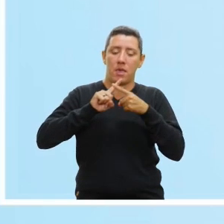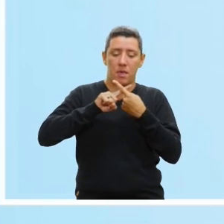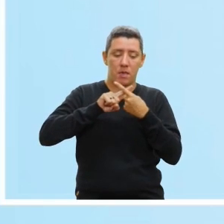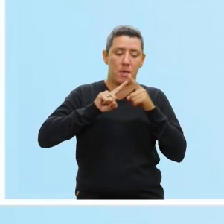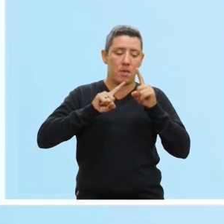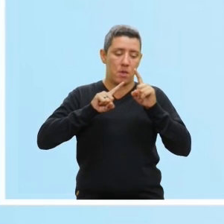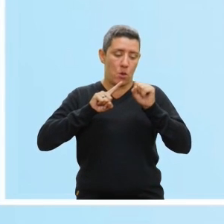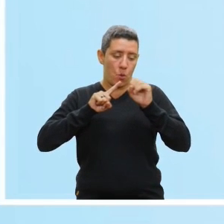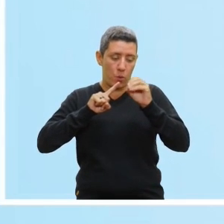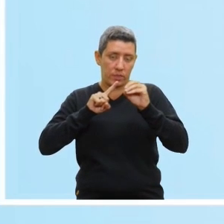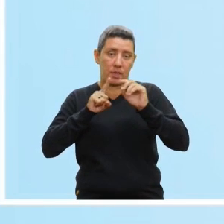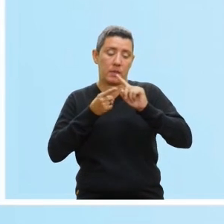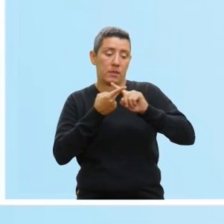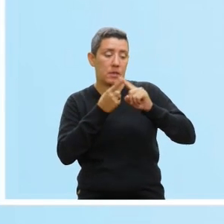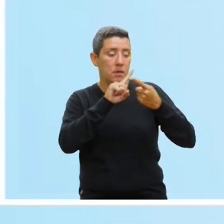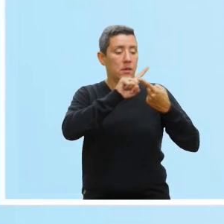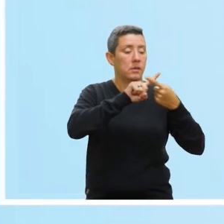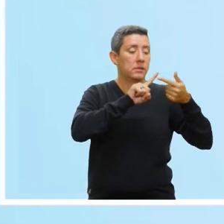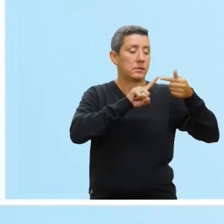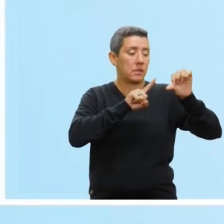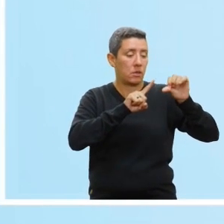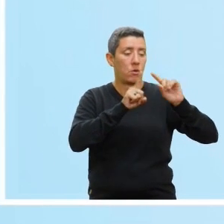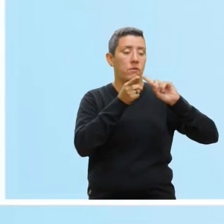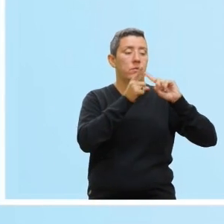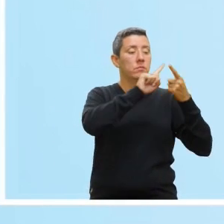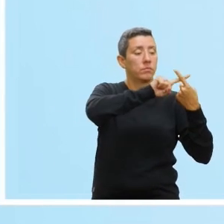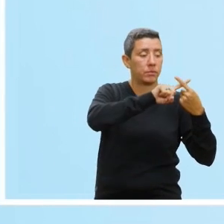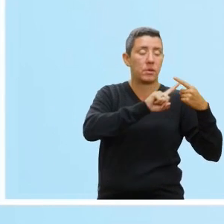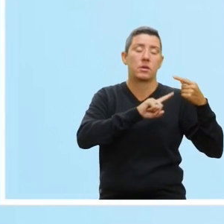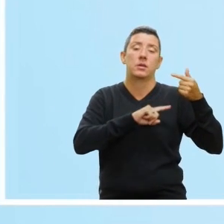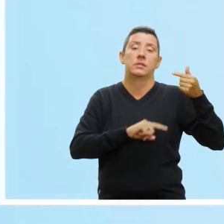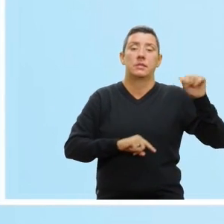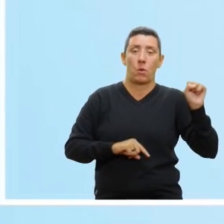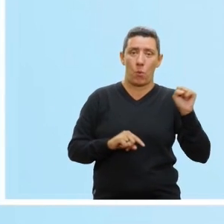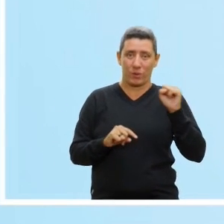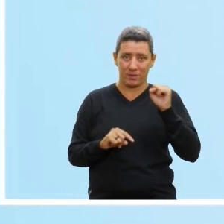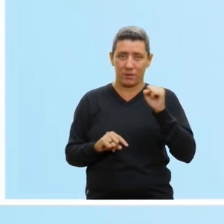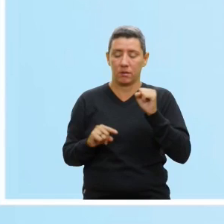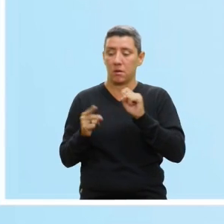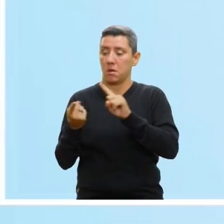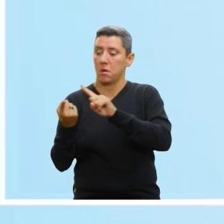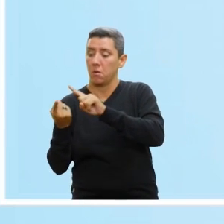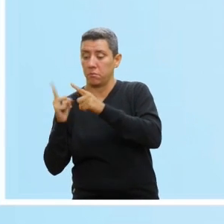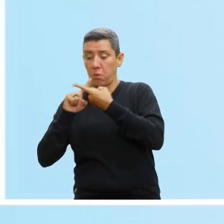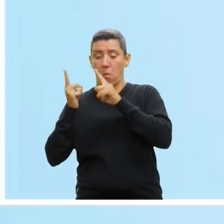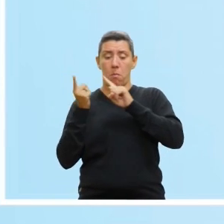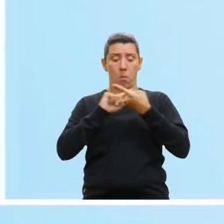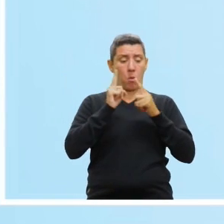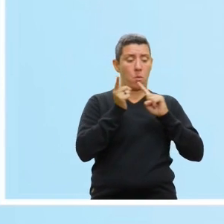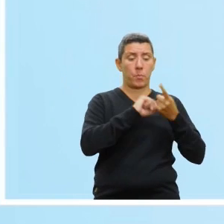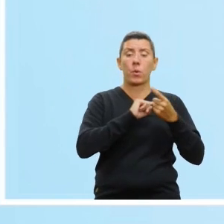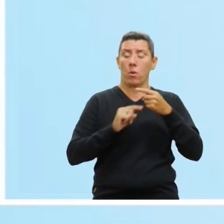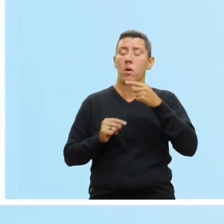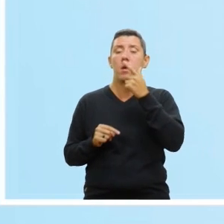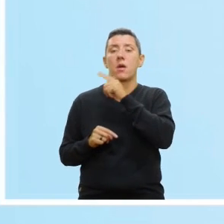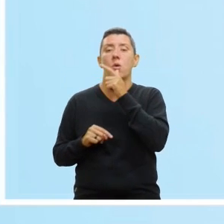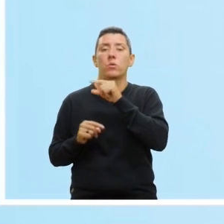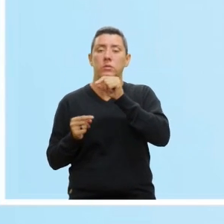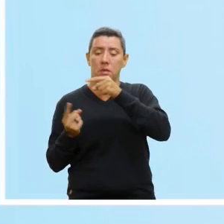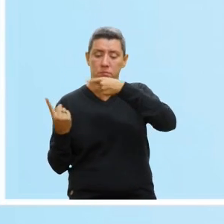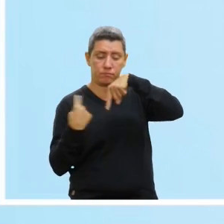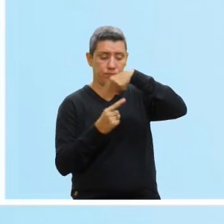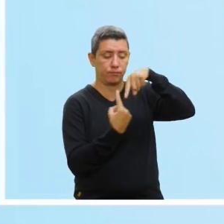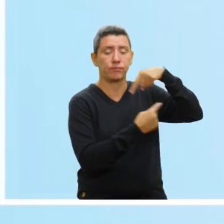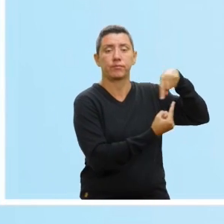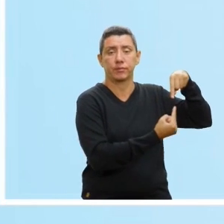para o canal 80, outro para o 79, outro para o 78. E aí sim, a gente pode colocar tudo isso dentro de uma fibra ótica. Então, a